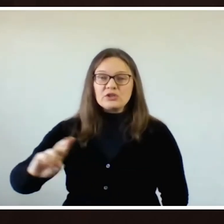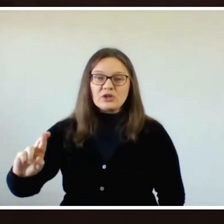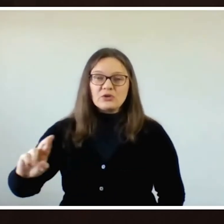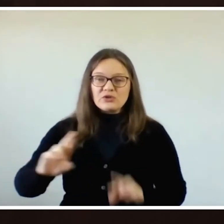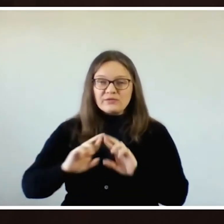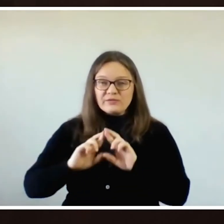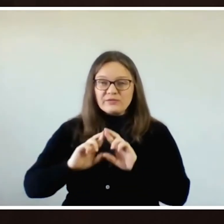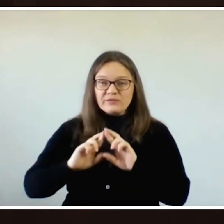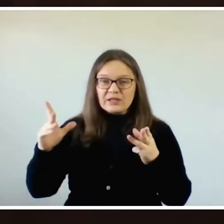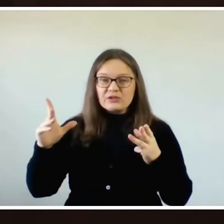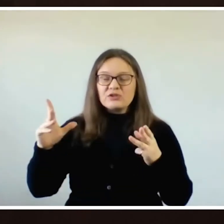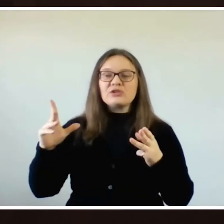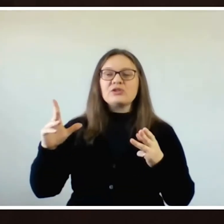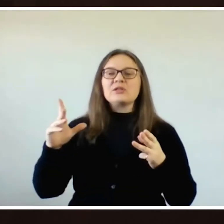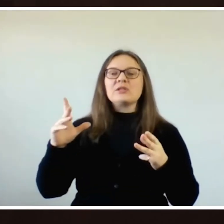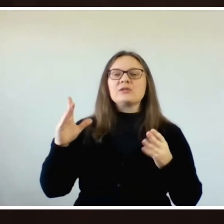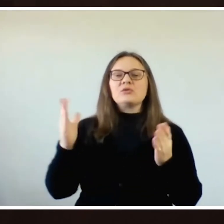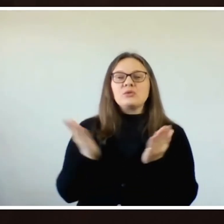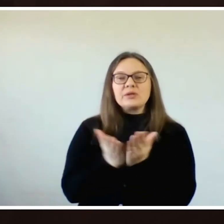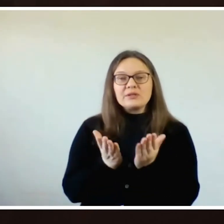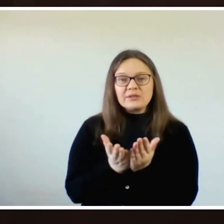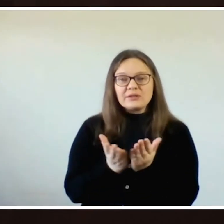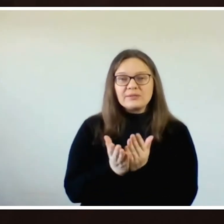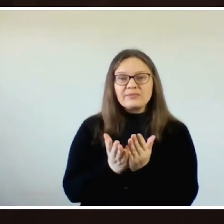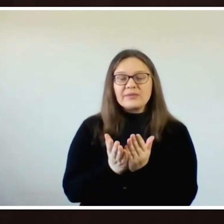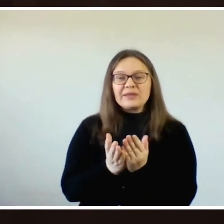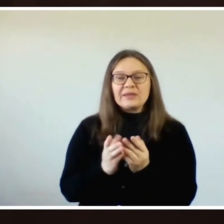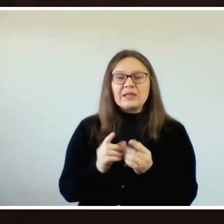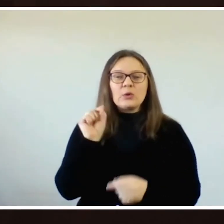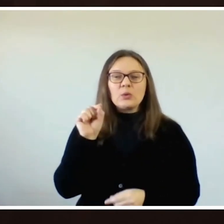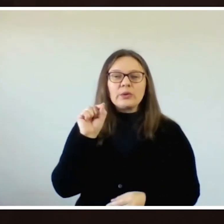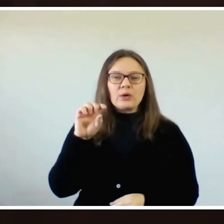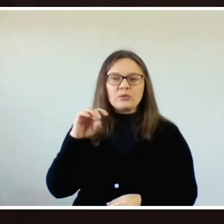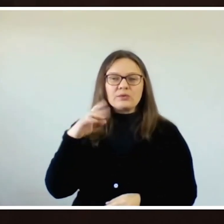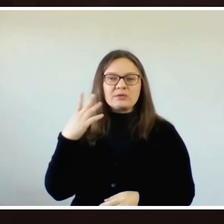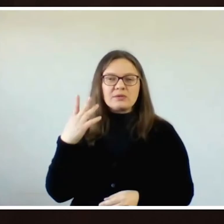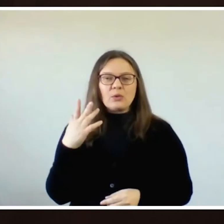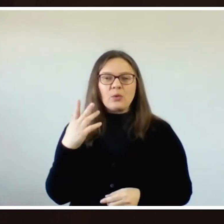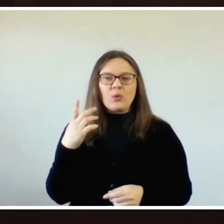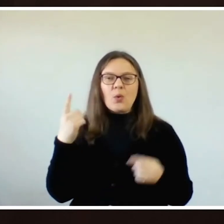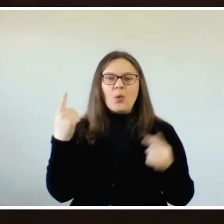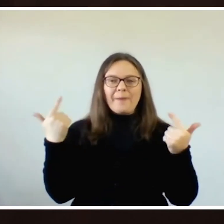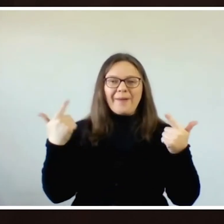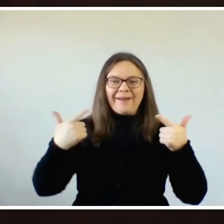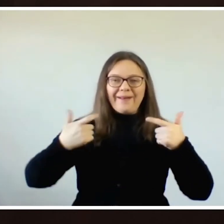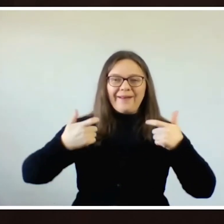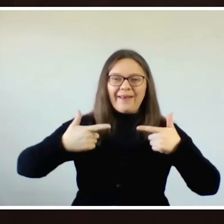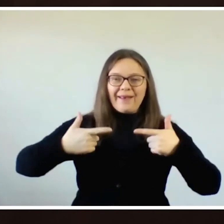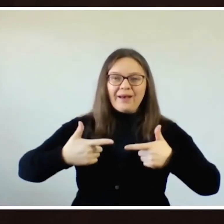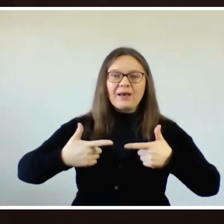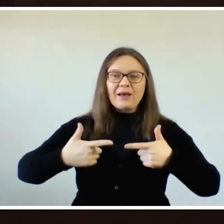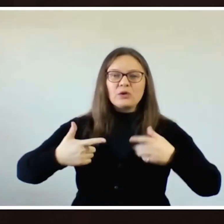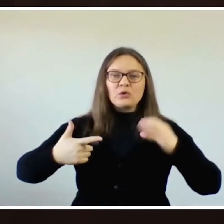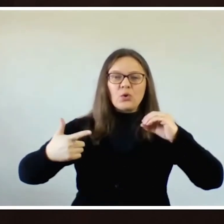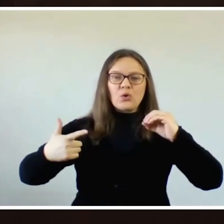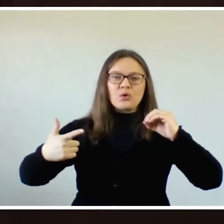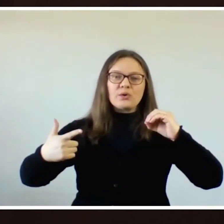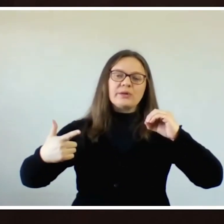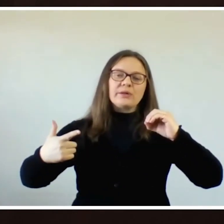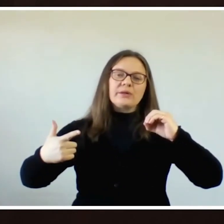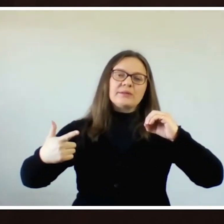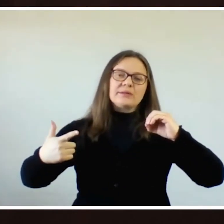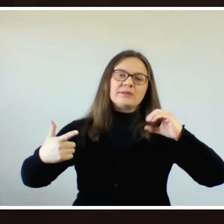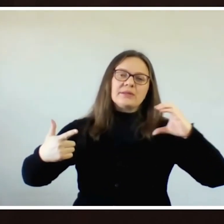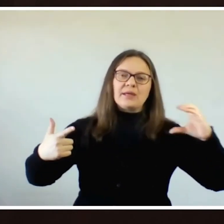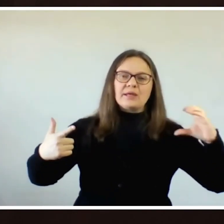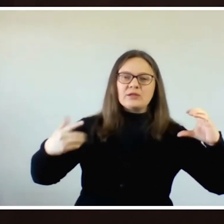irmãos, entre Ocidente e Oriente. Ele se julgava um teólogo, o segundo filho, e interferia bastante nos assuntos